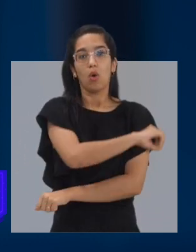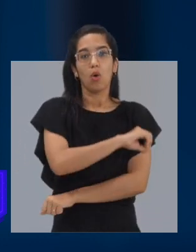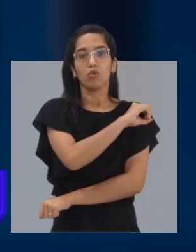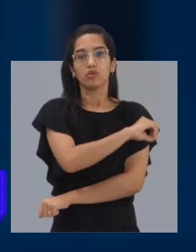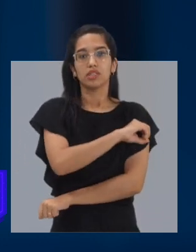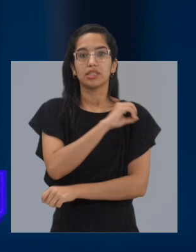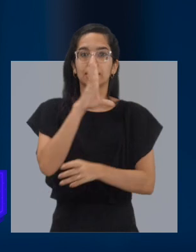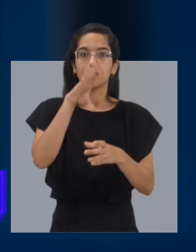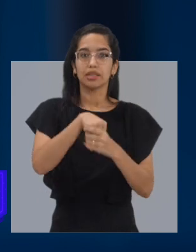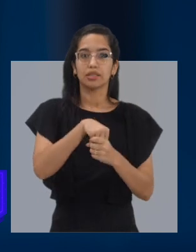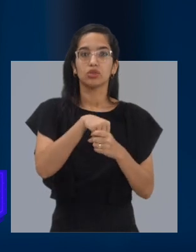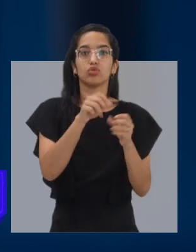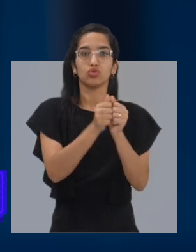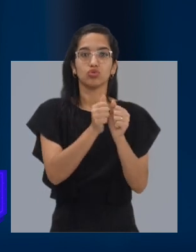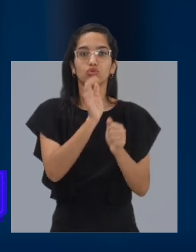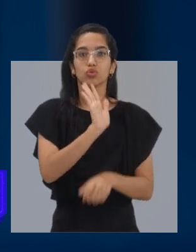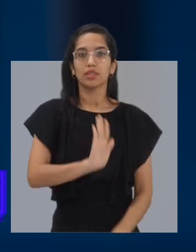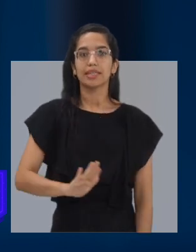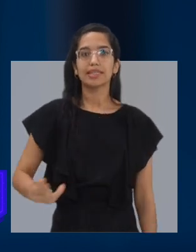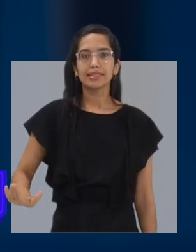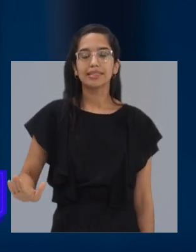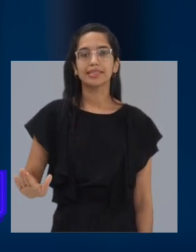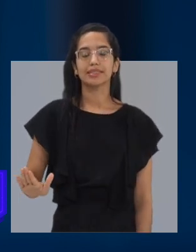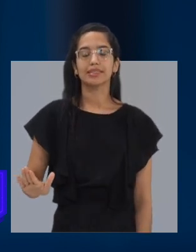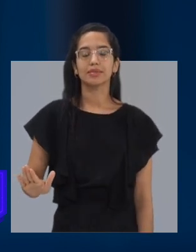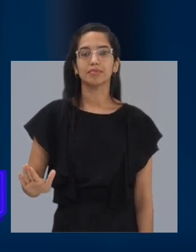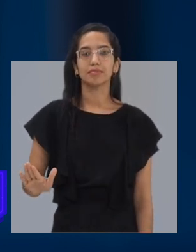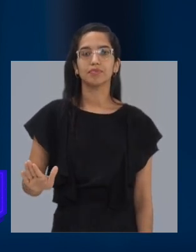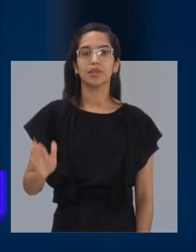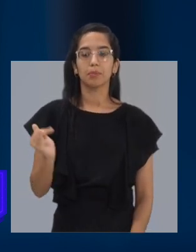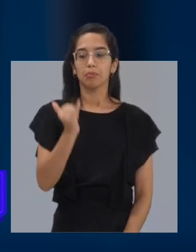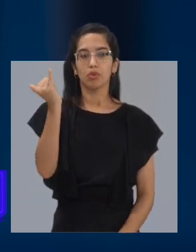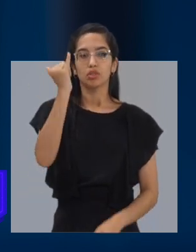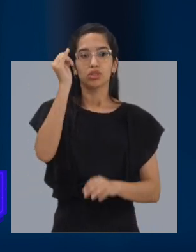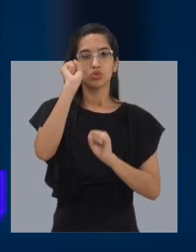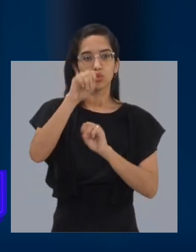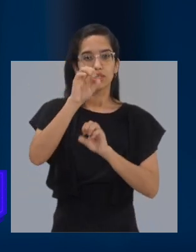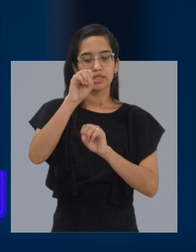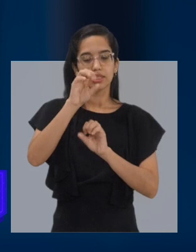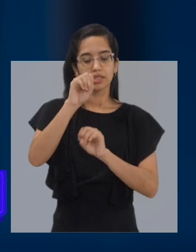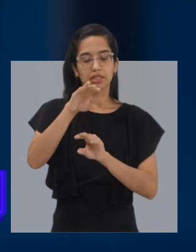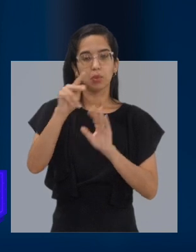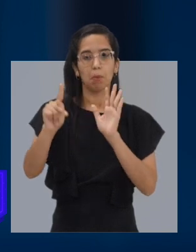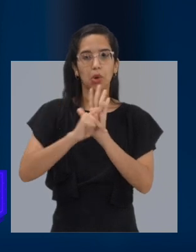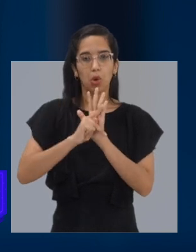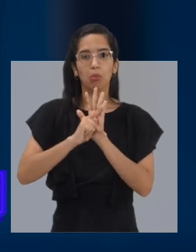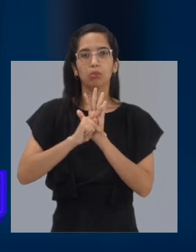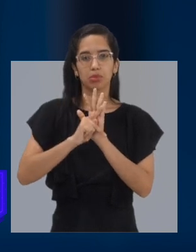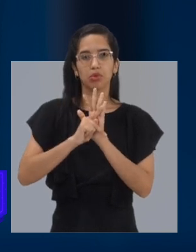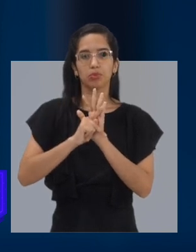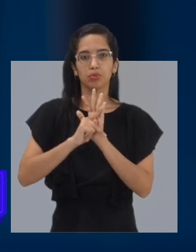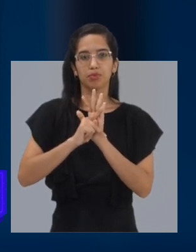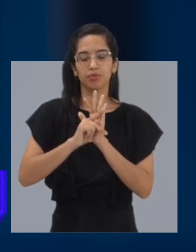com crianças sobre a importância da educação patrimonial. E vamos ter também a